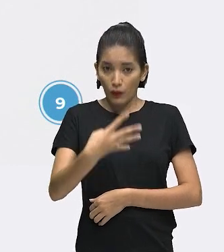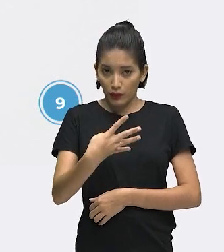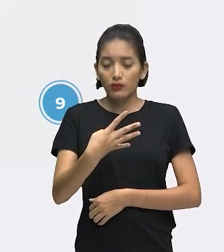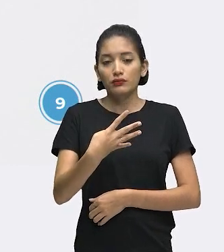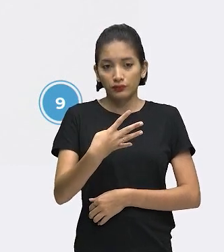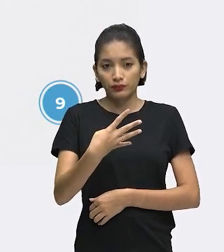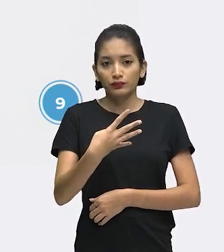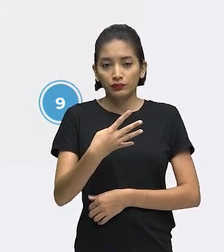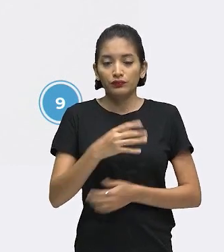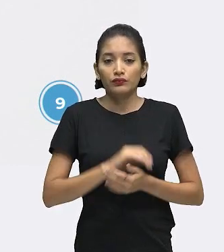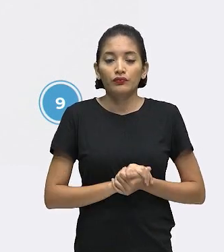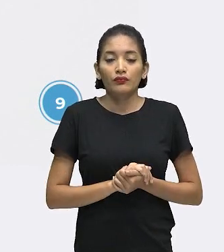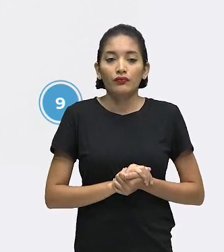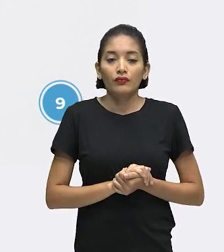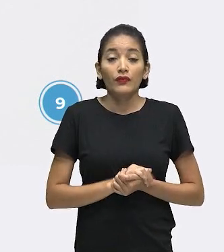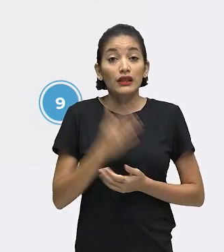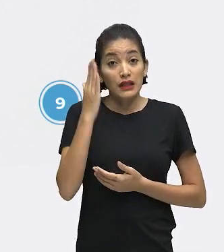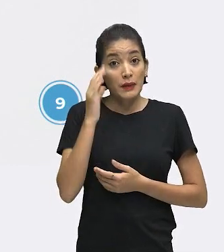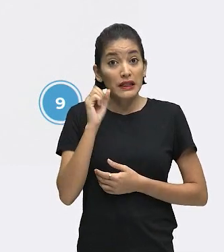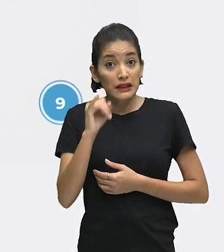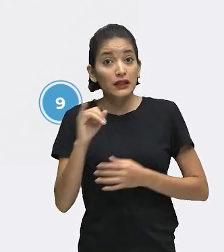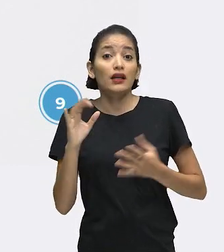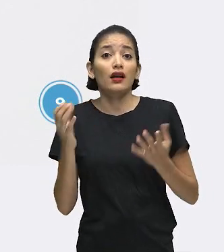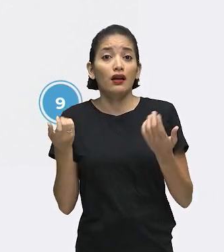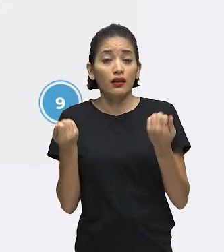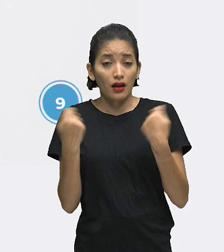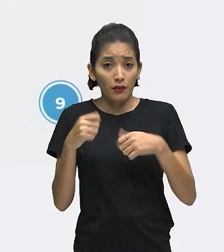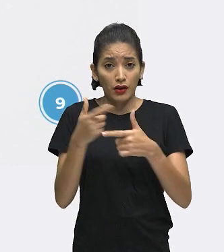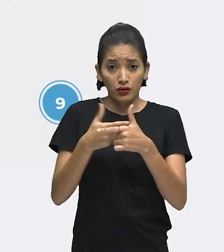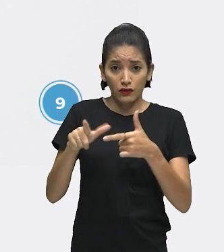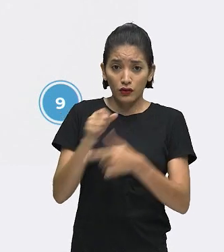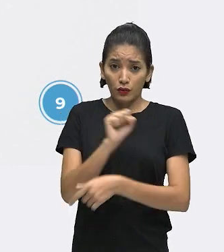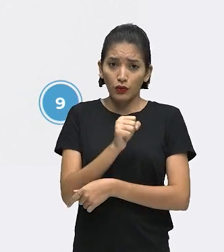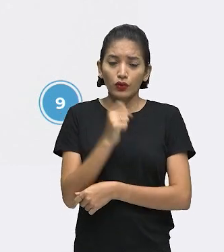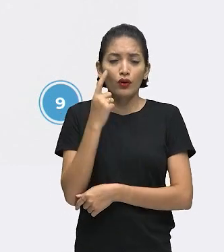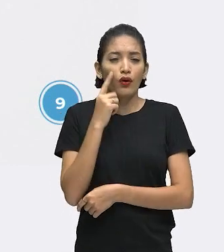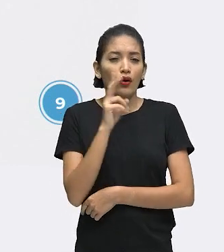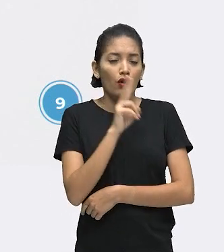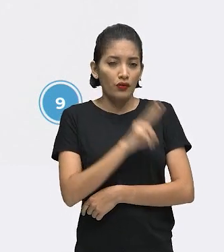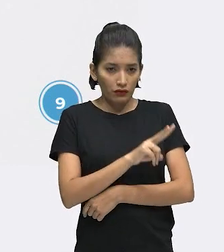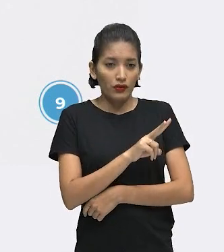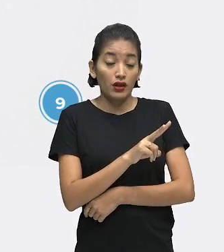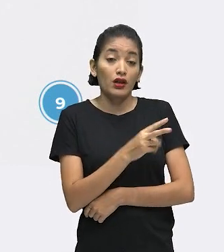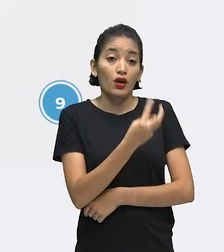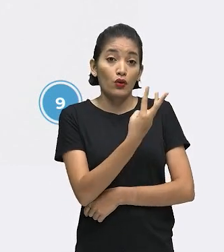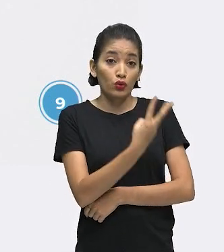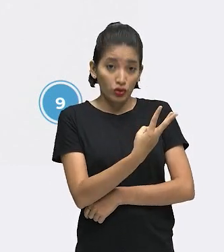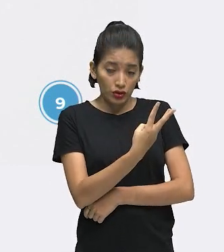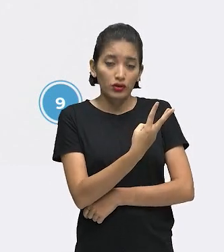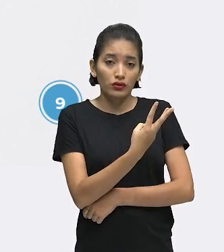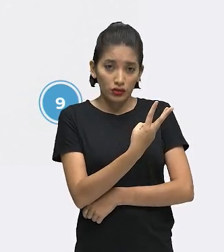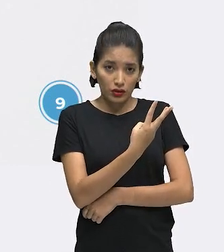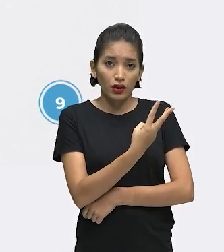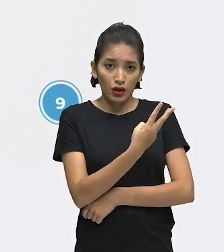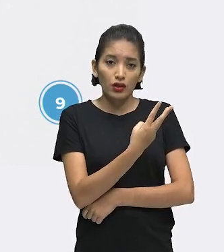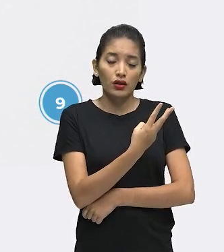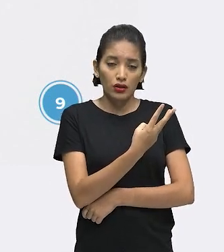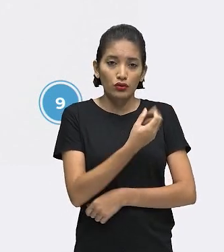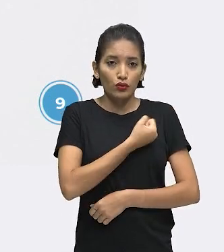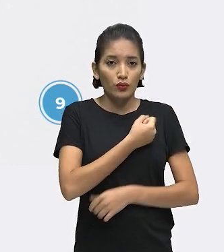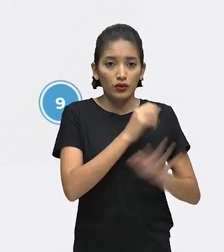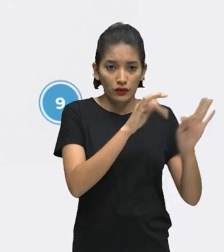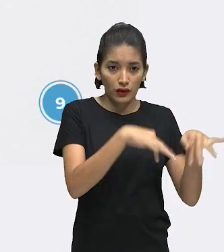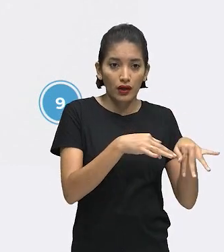735.824. Para saber se é divisível por 8, a gente tem que olhar para os três últimos algarismos, que